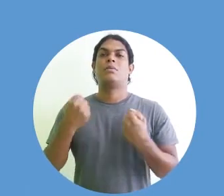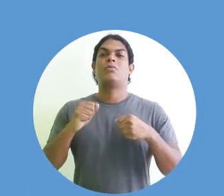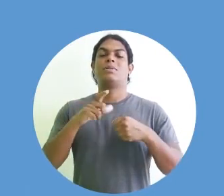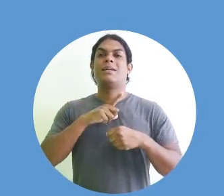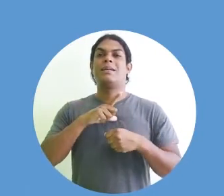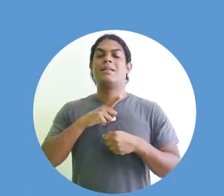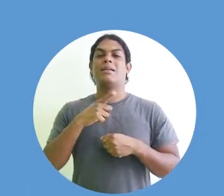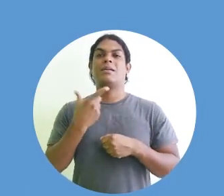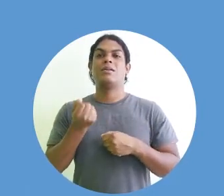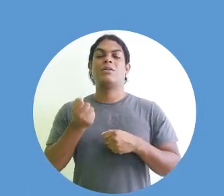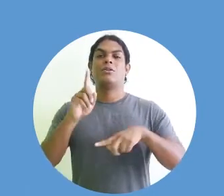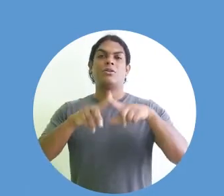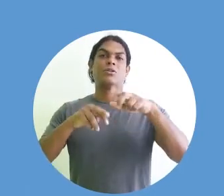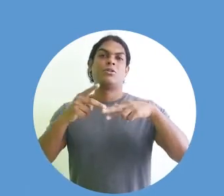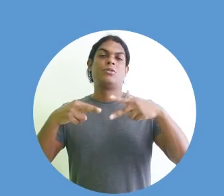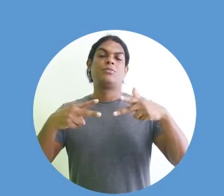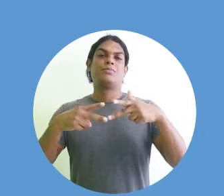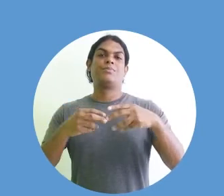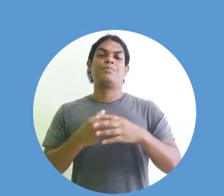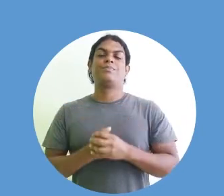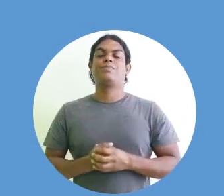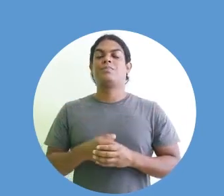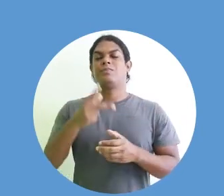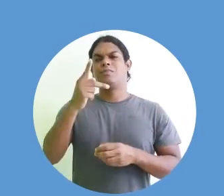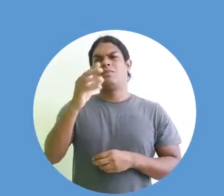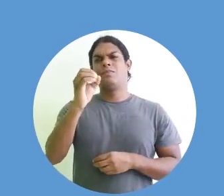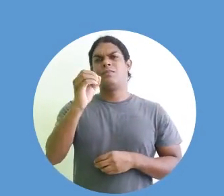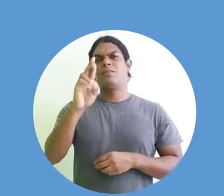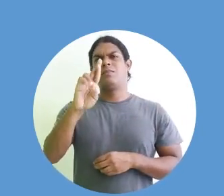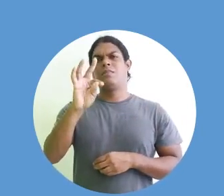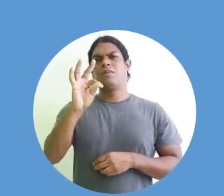do porto, do aeroporto ou na fronteira quando chegar.